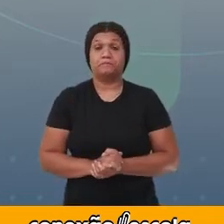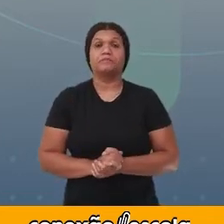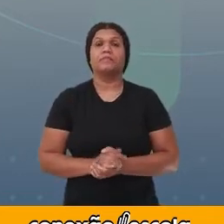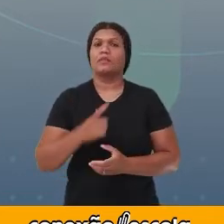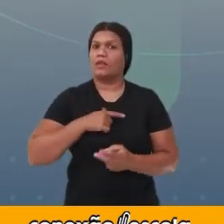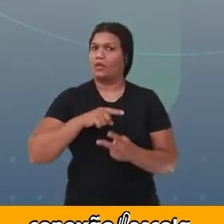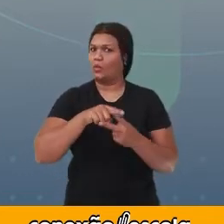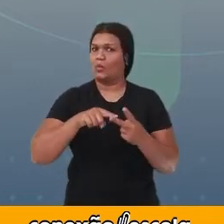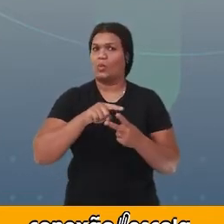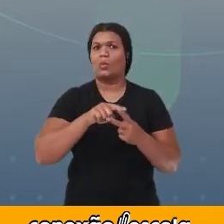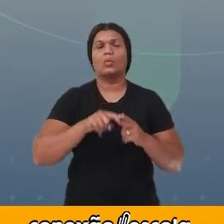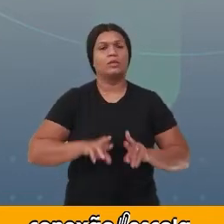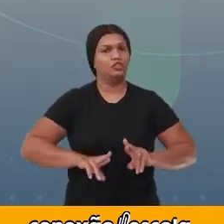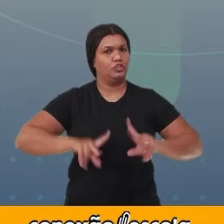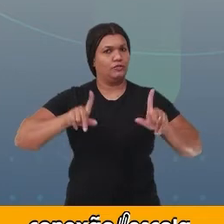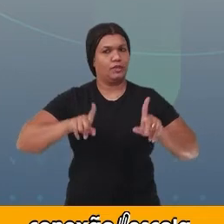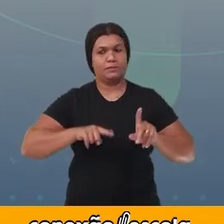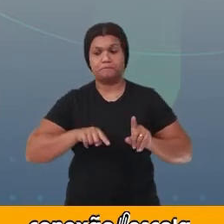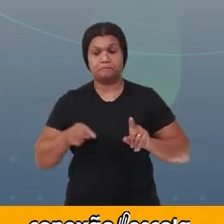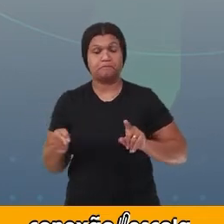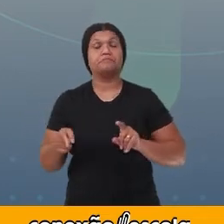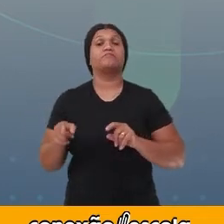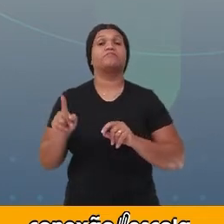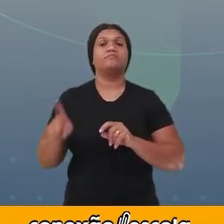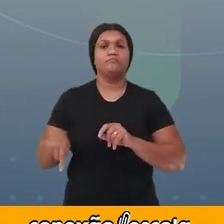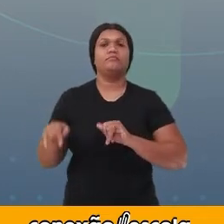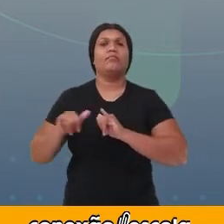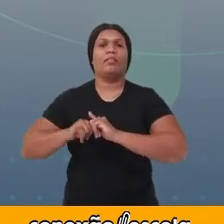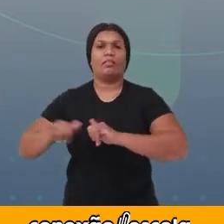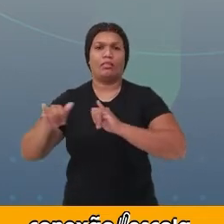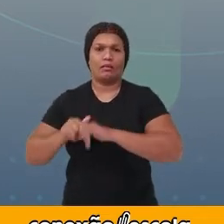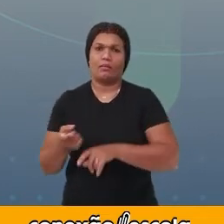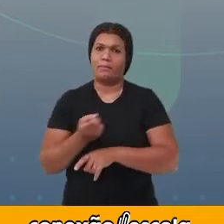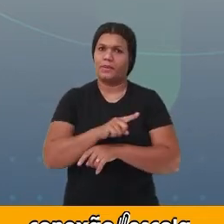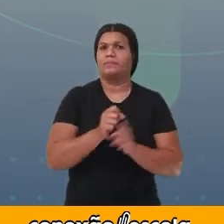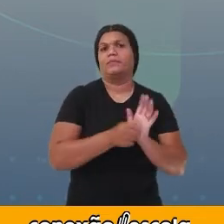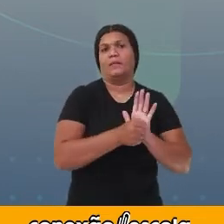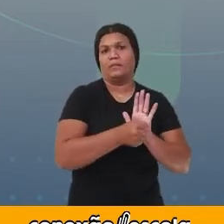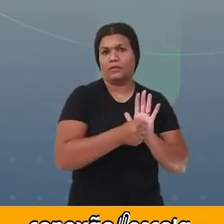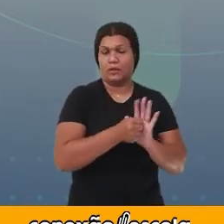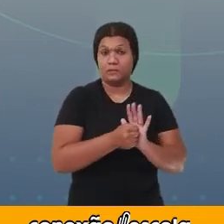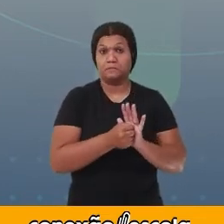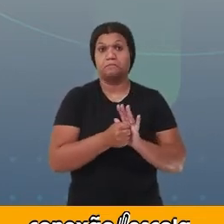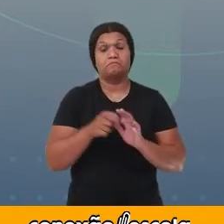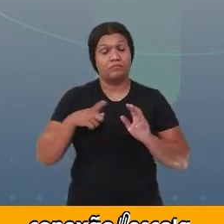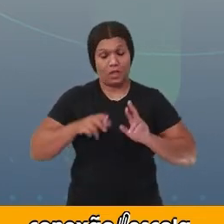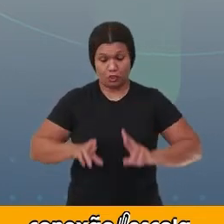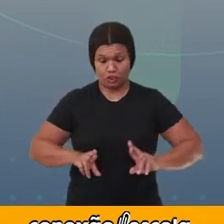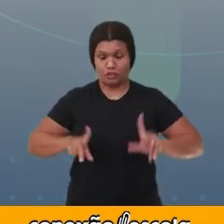2 diferenças da notícia para a reportagem. E essas diferenças